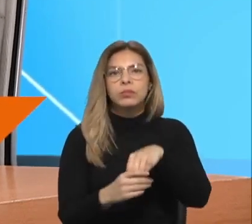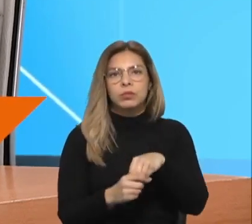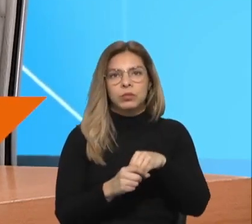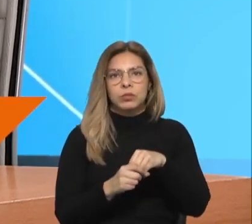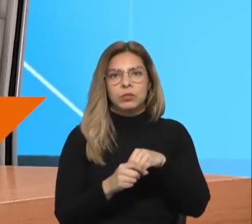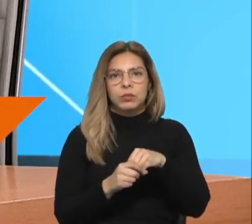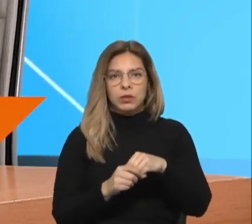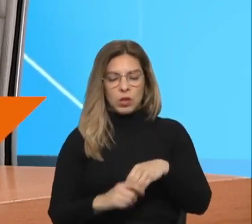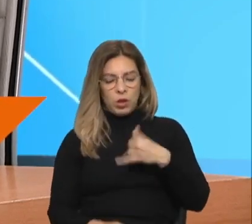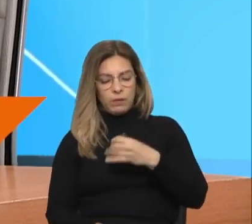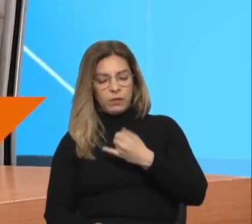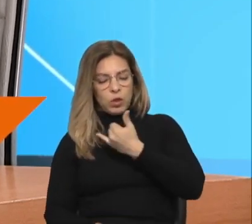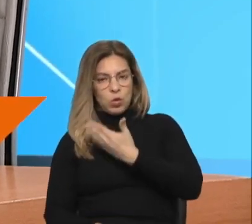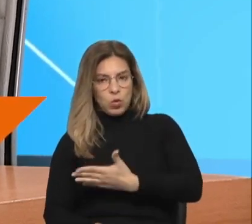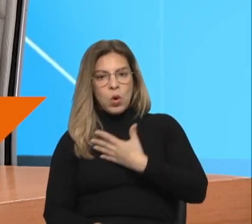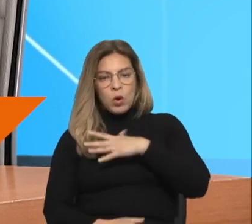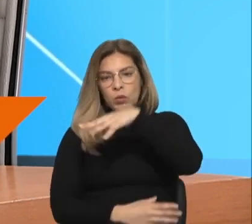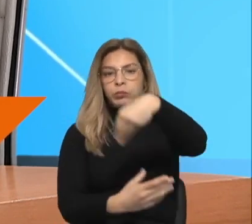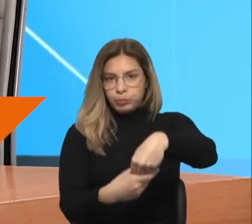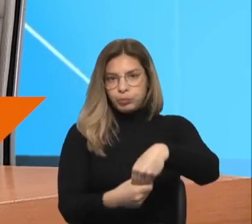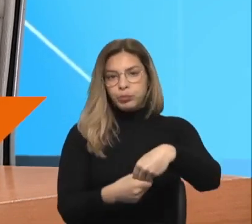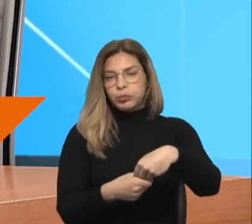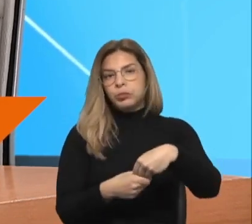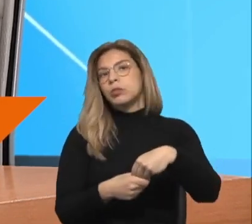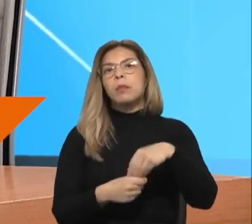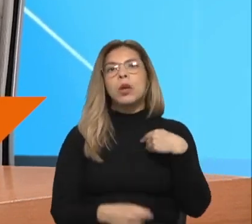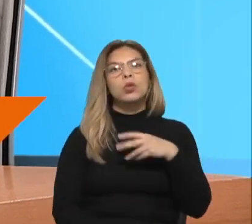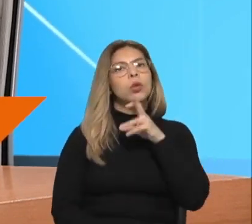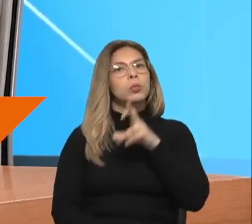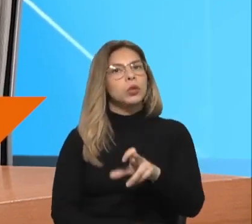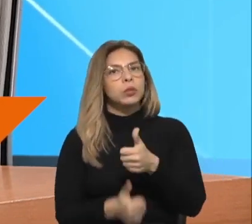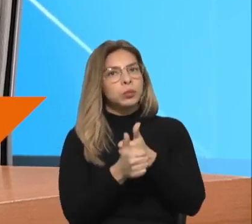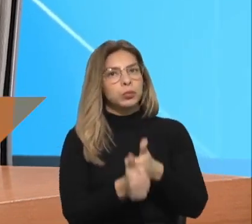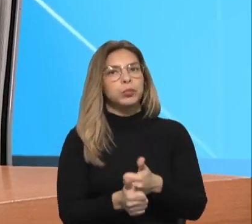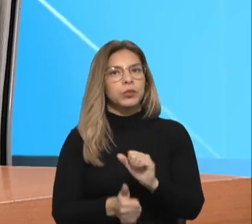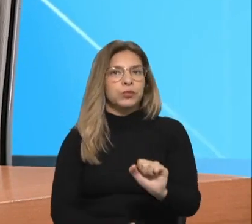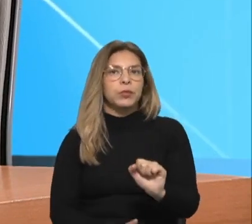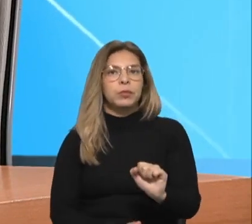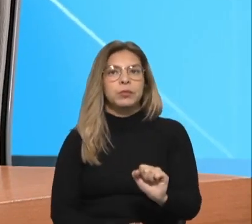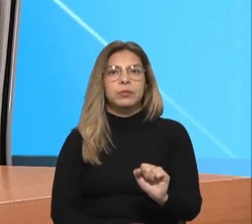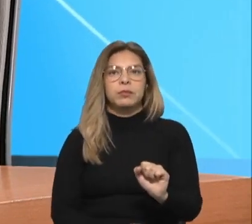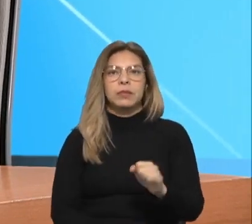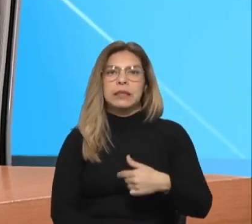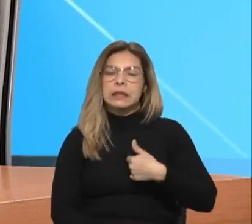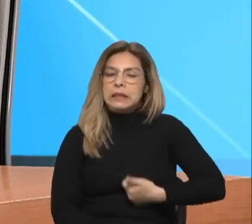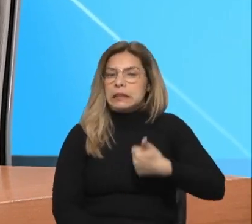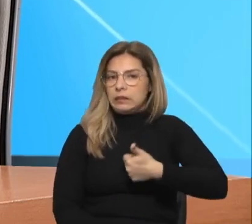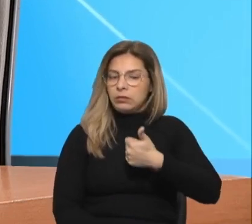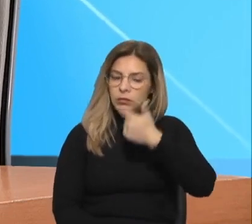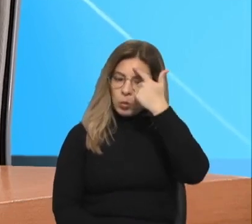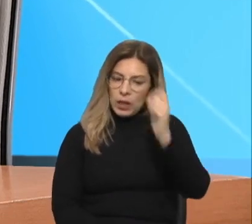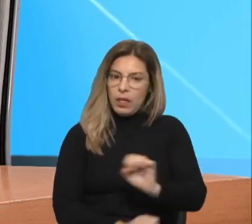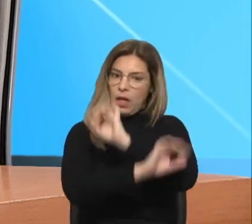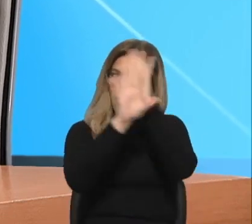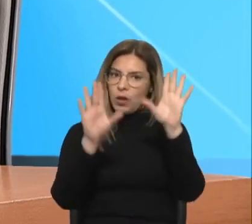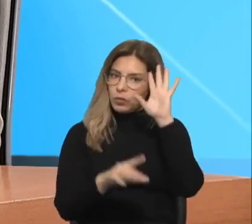desde 2021 neste processo. Respondo já à sua pergunta, sim, mas uma das coisas que foi claramente